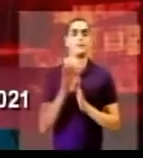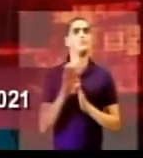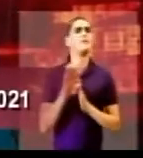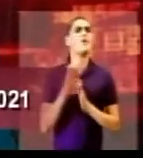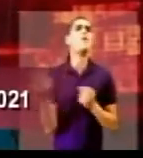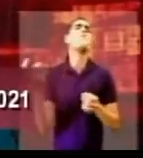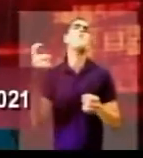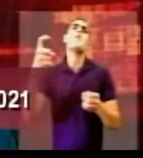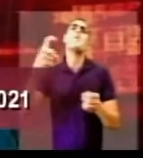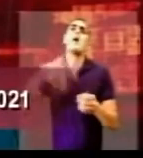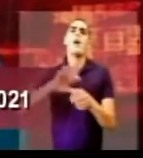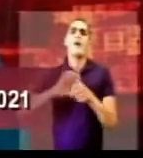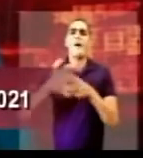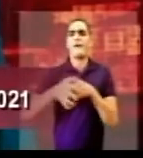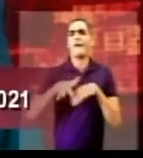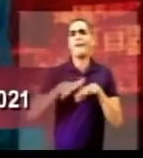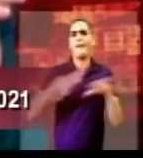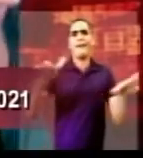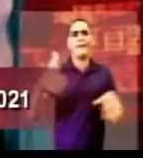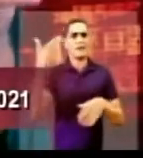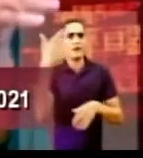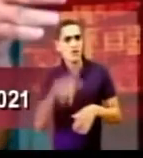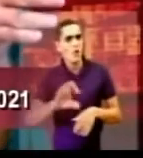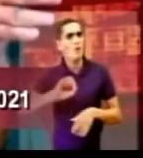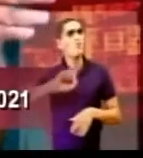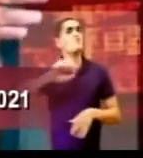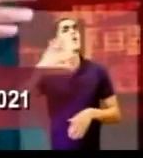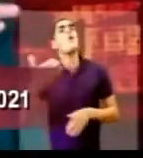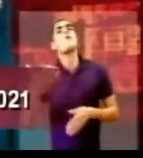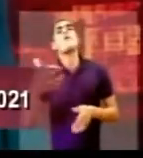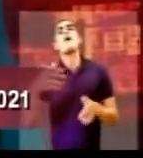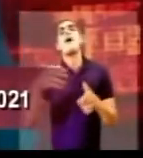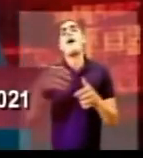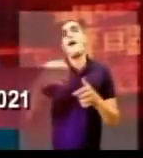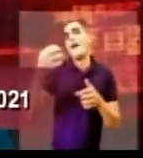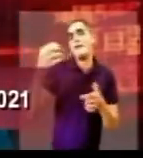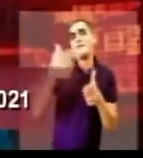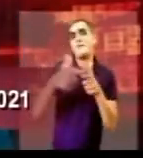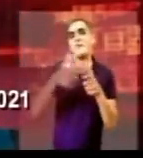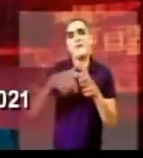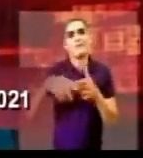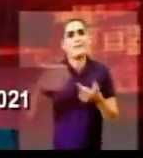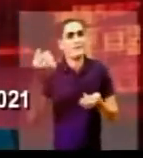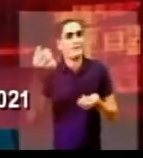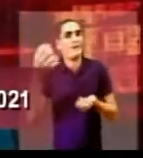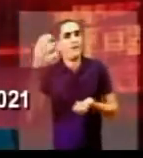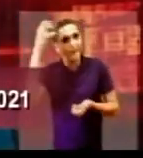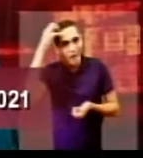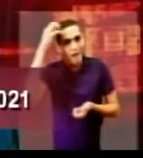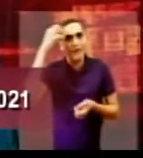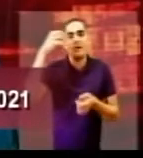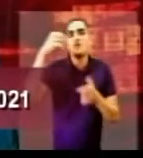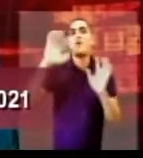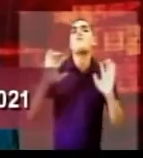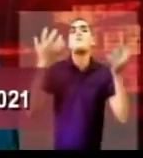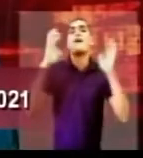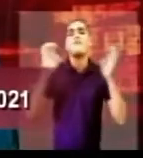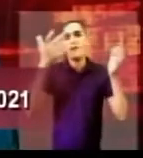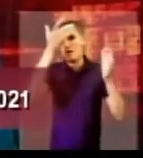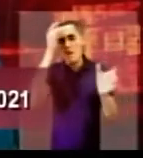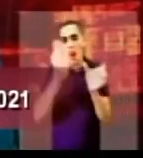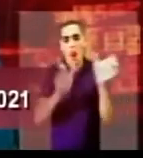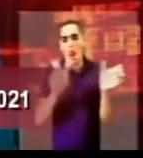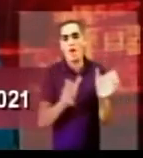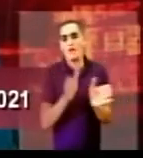onda ou é resultado das festas de finais de ano? Então, nós fomos acompanhando para